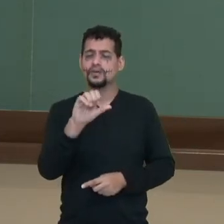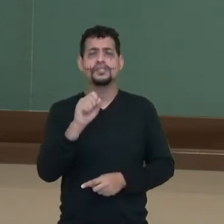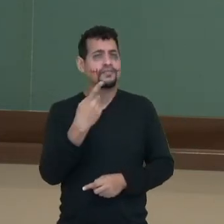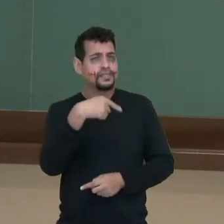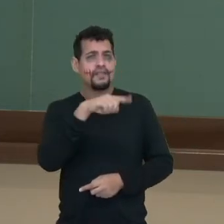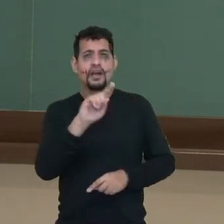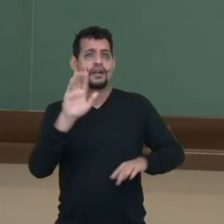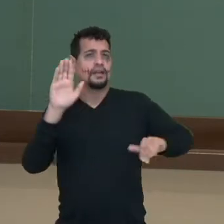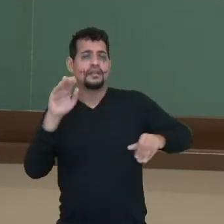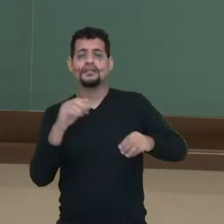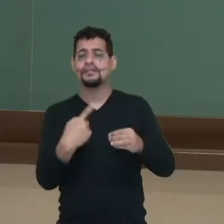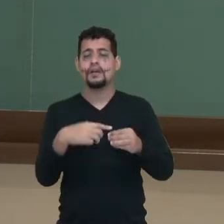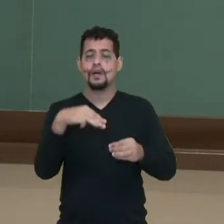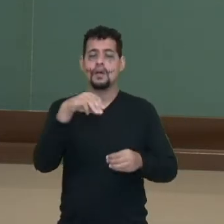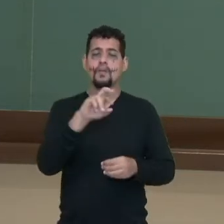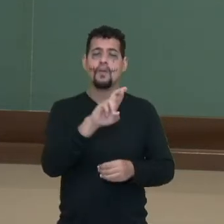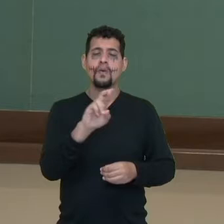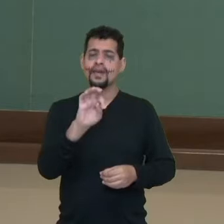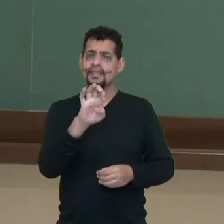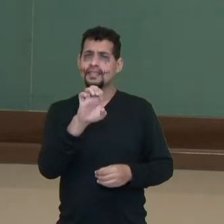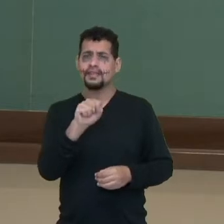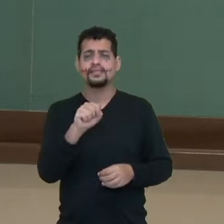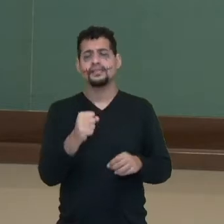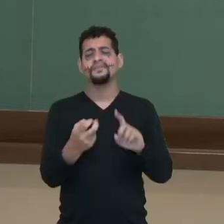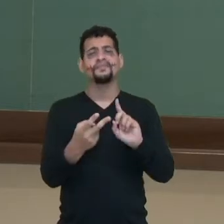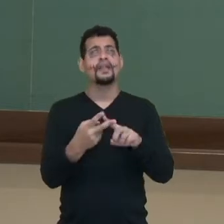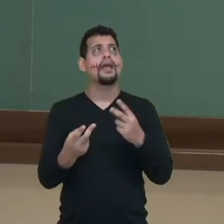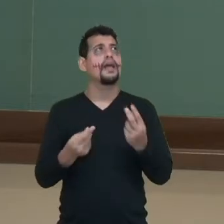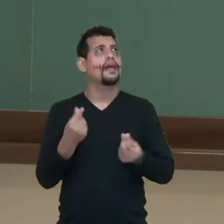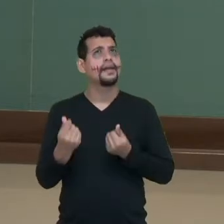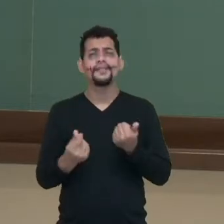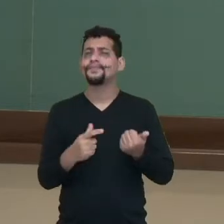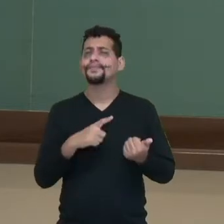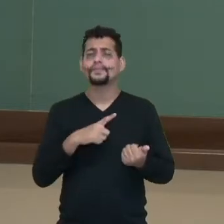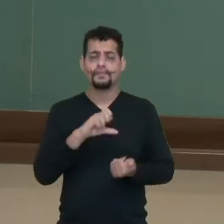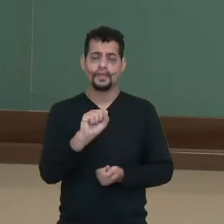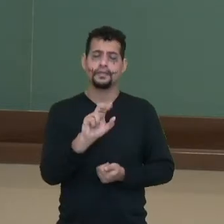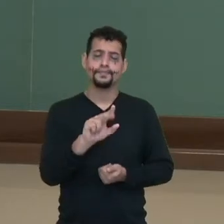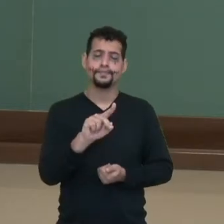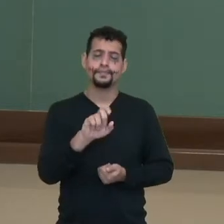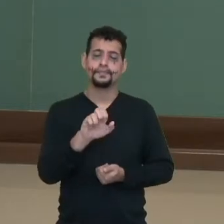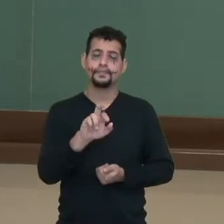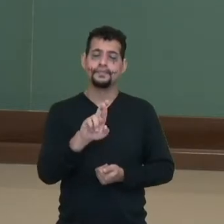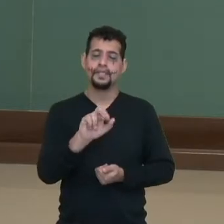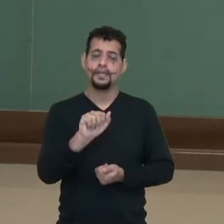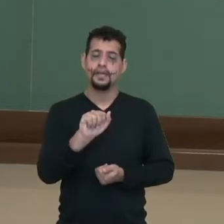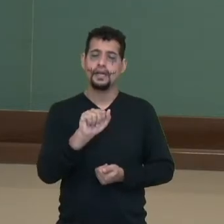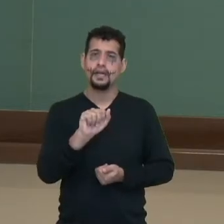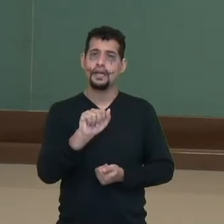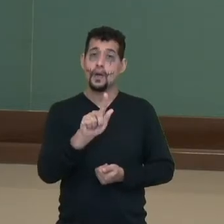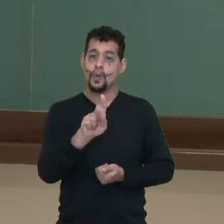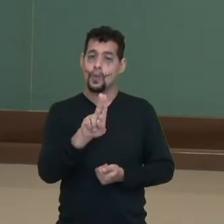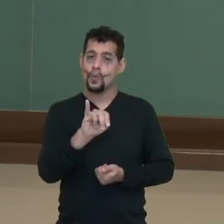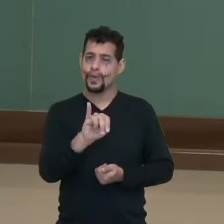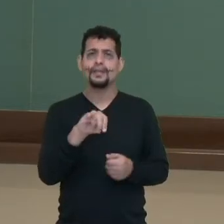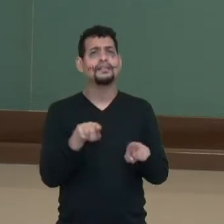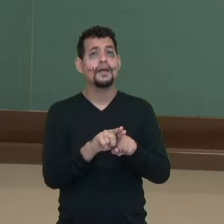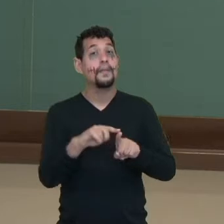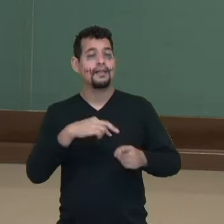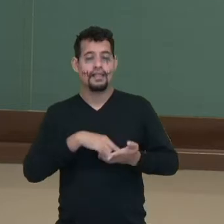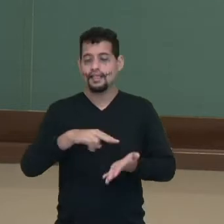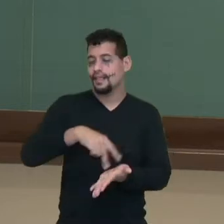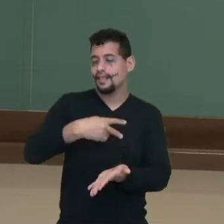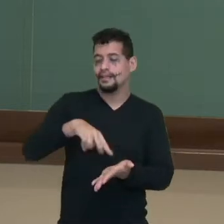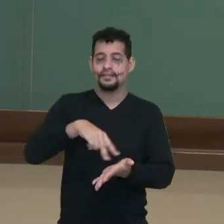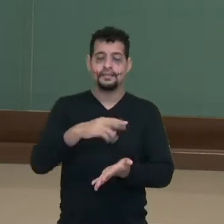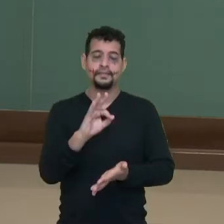praias Morretes, daí tem Superagui, a ilha Superagui, lá se dançam os fandangos.